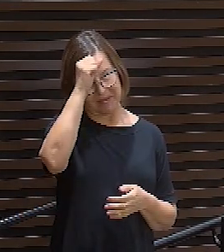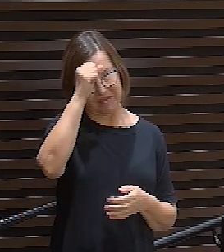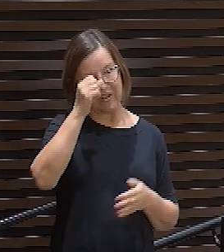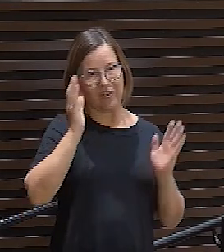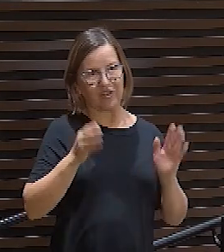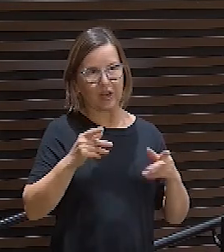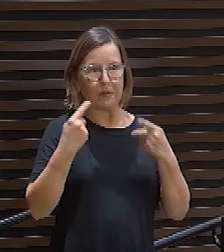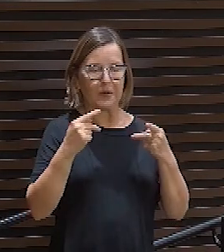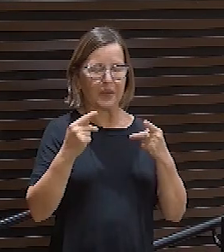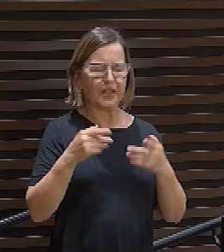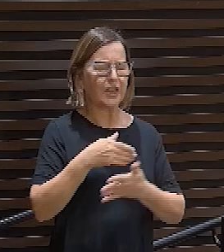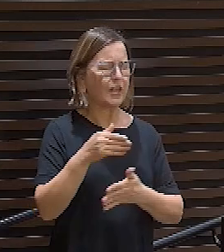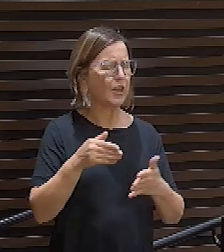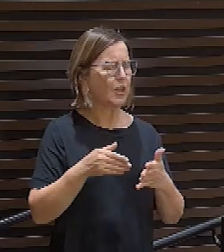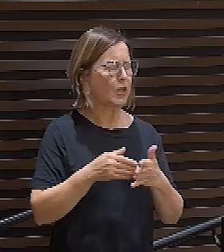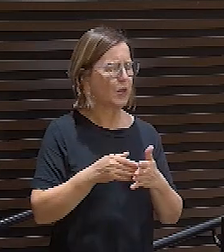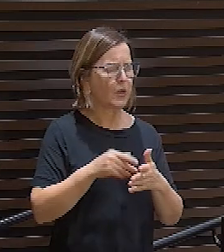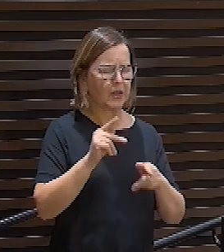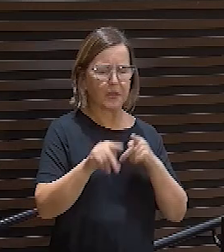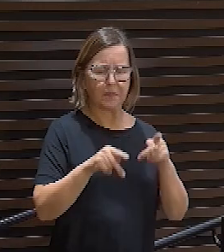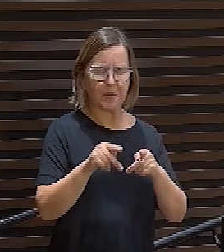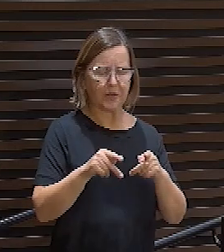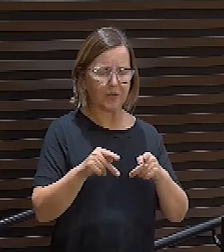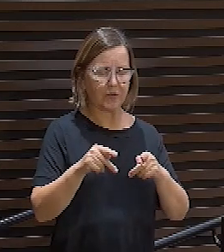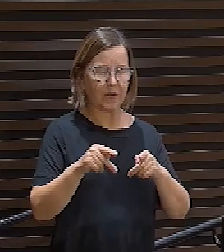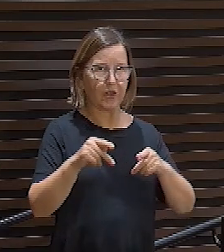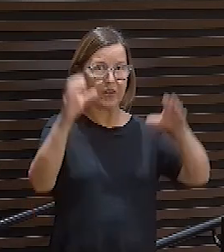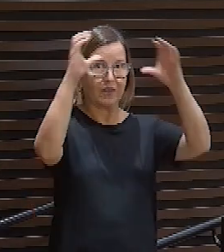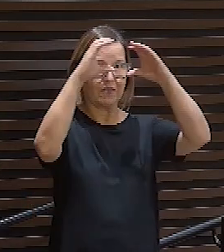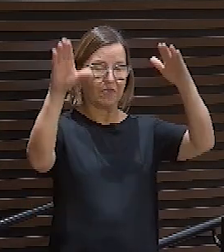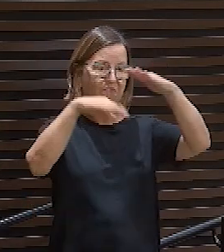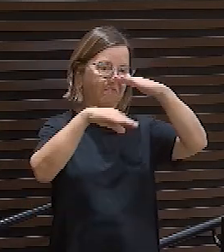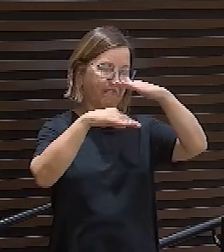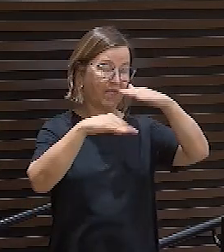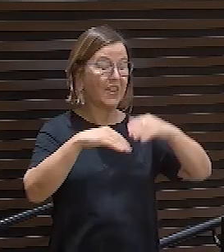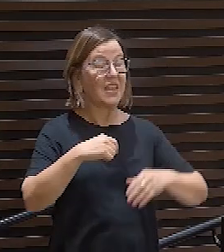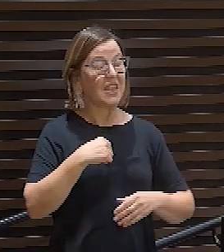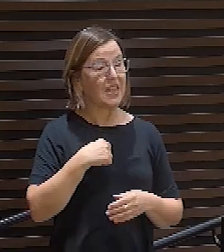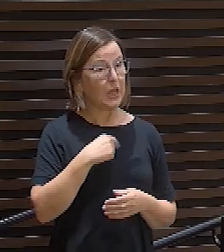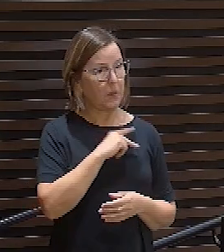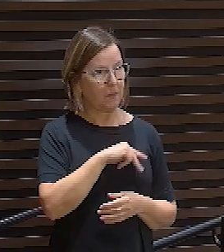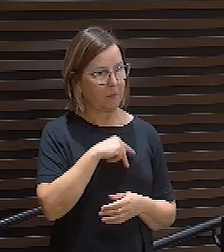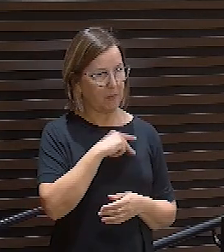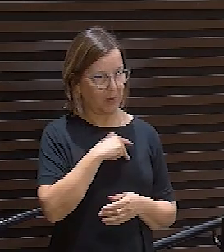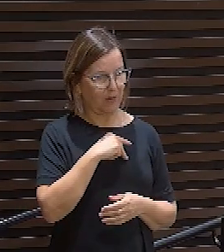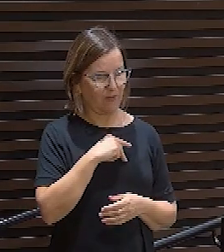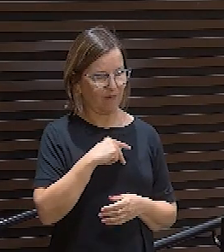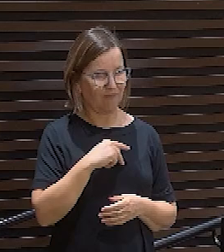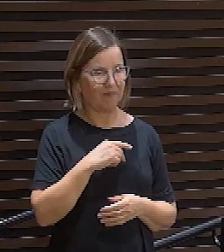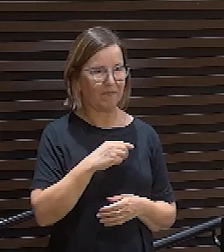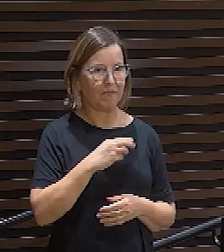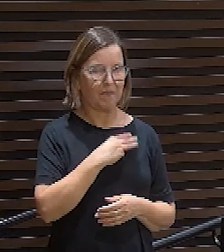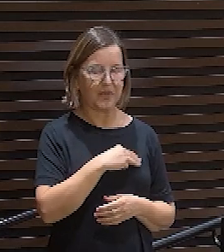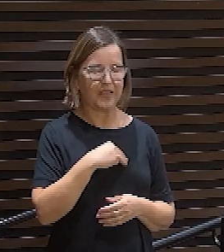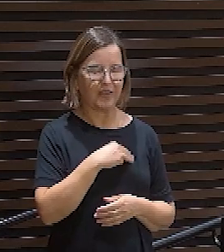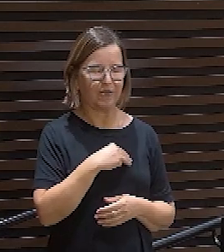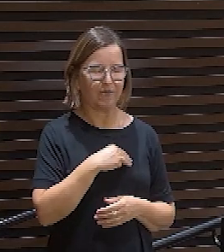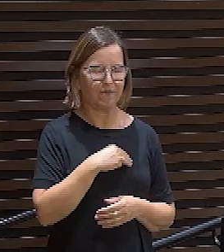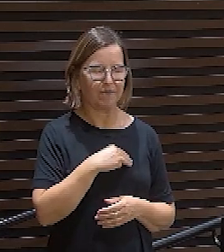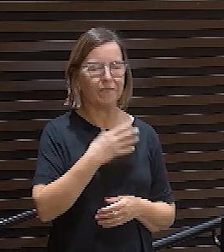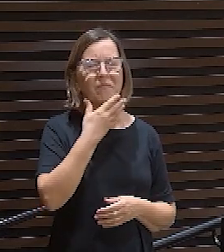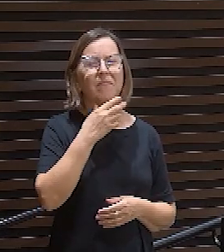a toda criatura debaixo do céu, e da qual eu, Paulo, me tornei ministro. Pai, essa é a tua